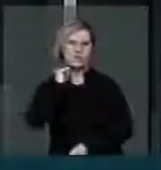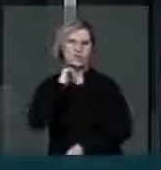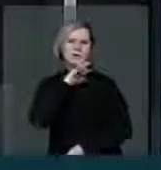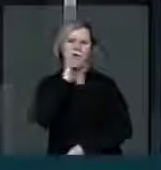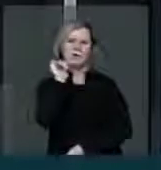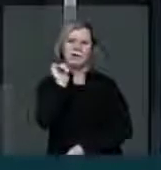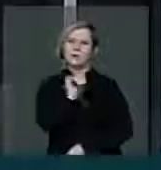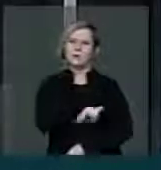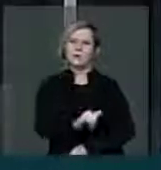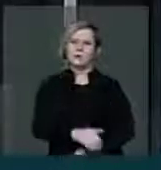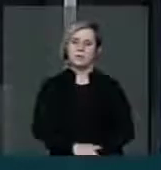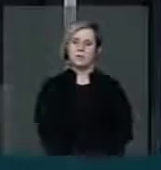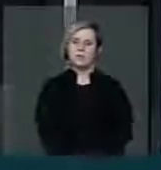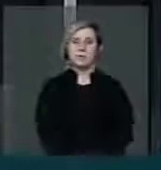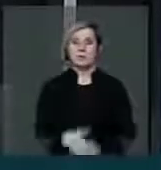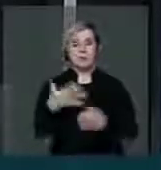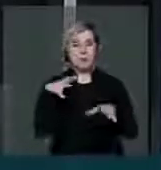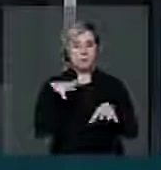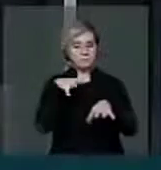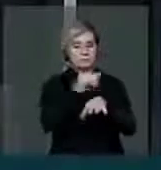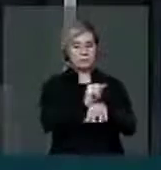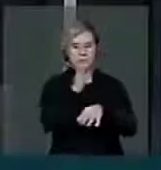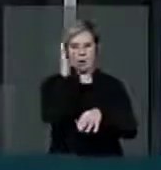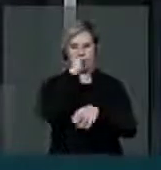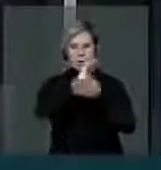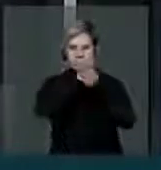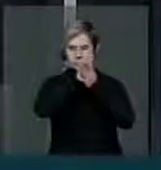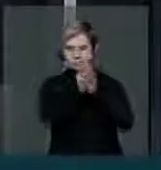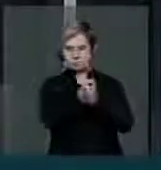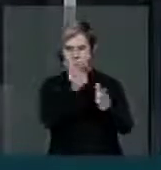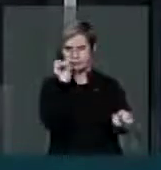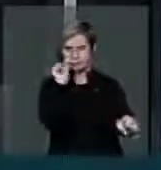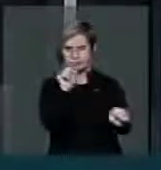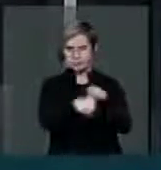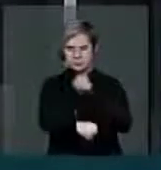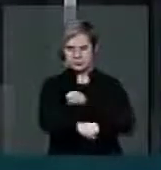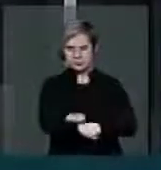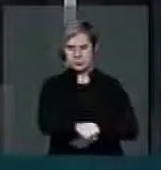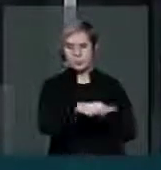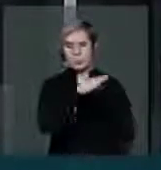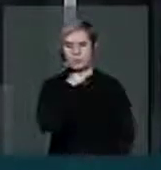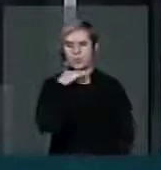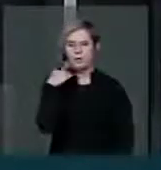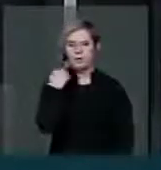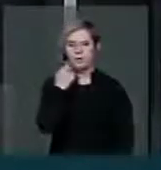E nesse ataque terrorista resultou na morte de 21